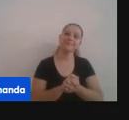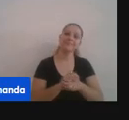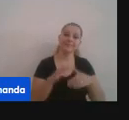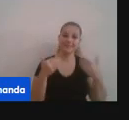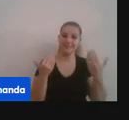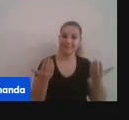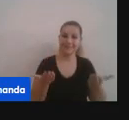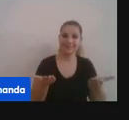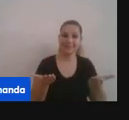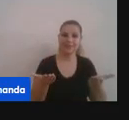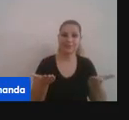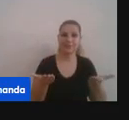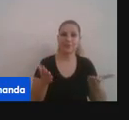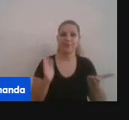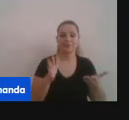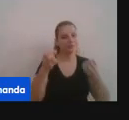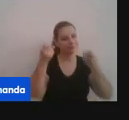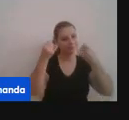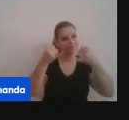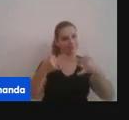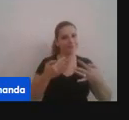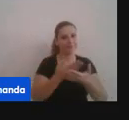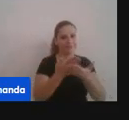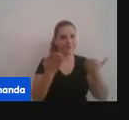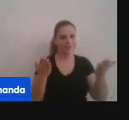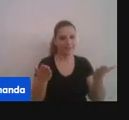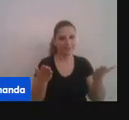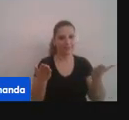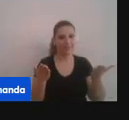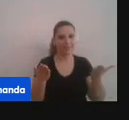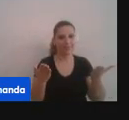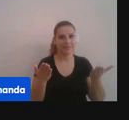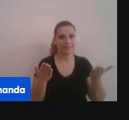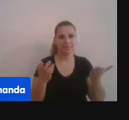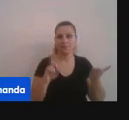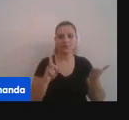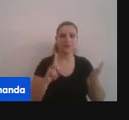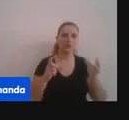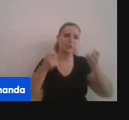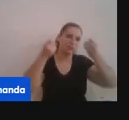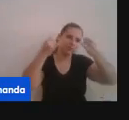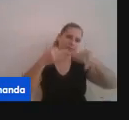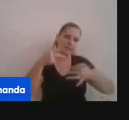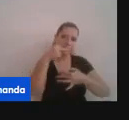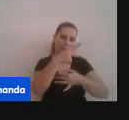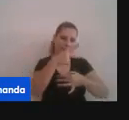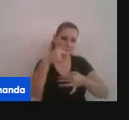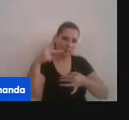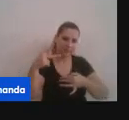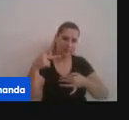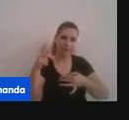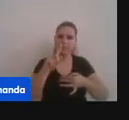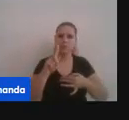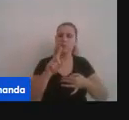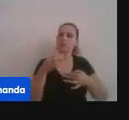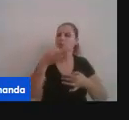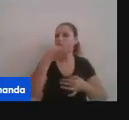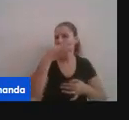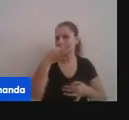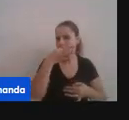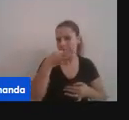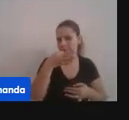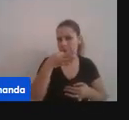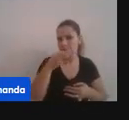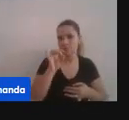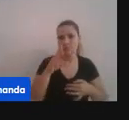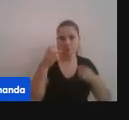Então, como eu falei para vocês, eu não vim aqui para expor o que é PPP. Eu expus uma opinião.